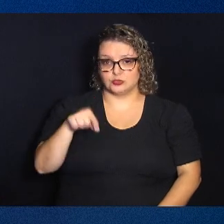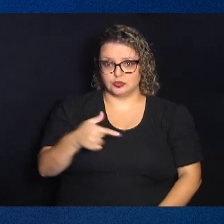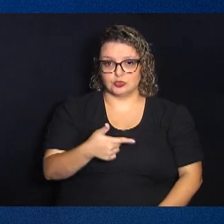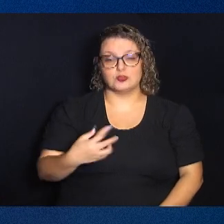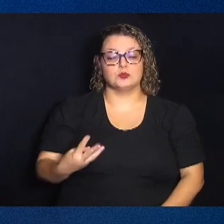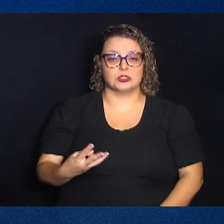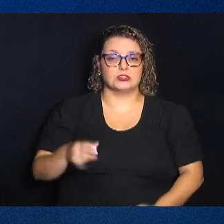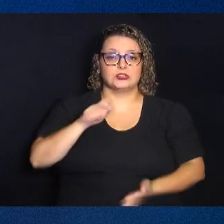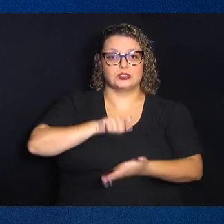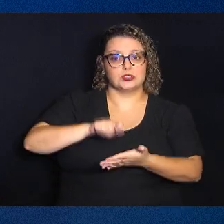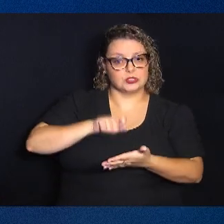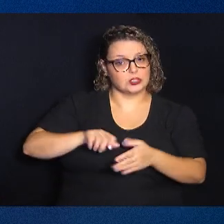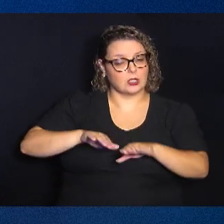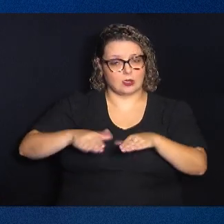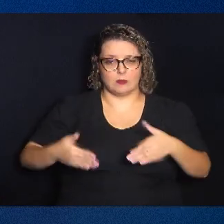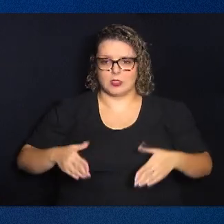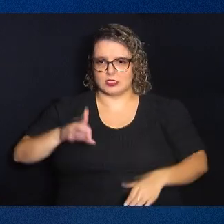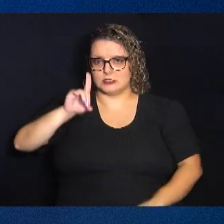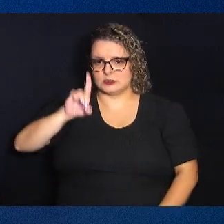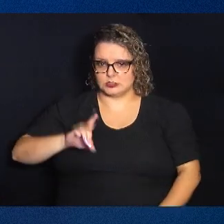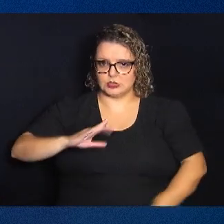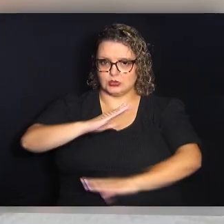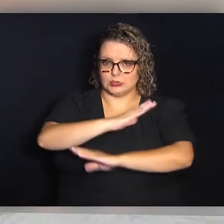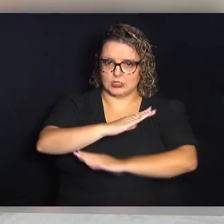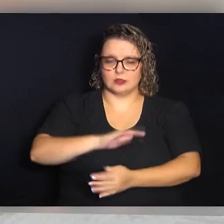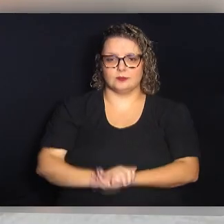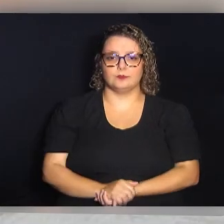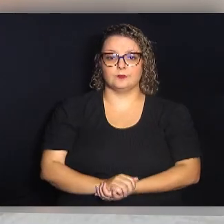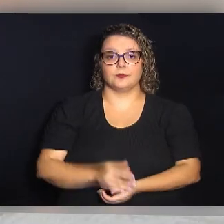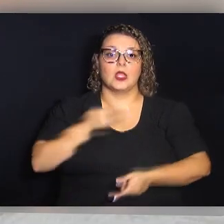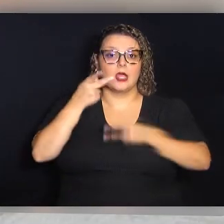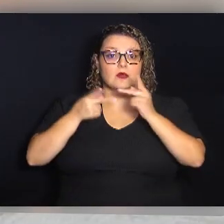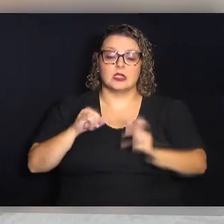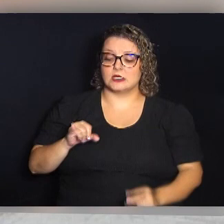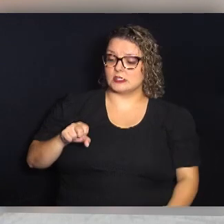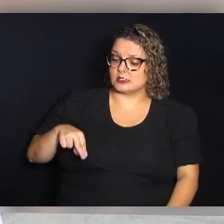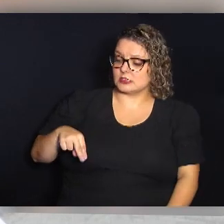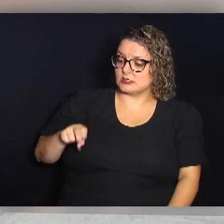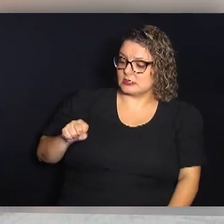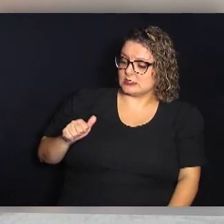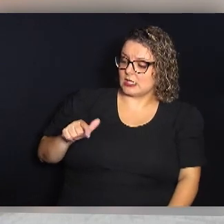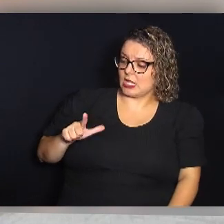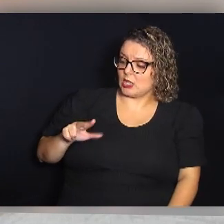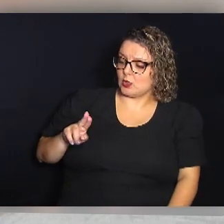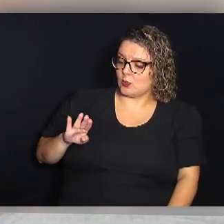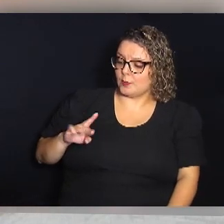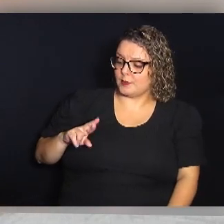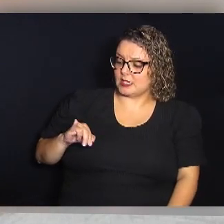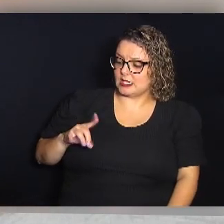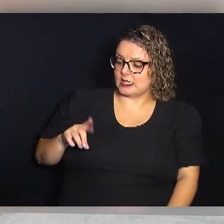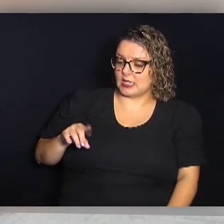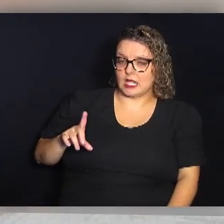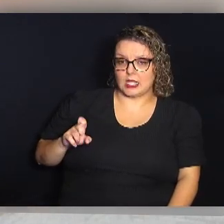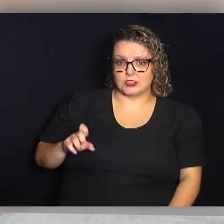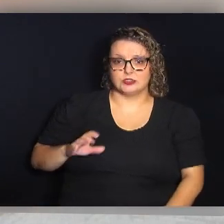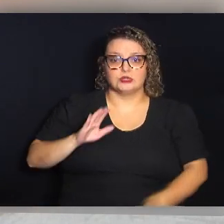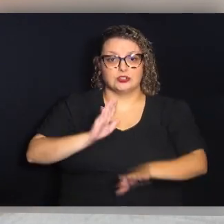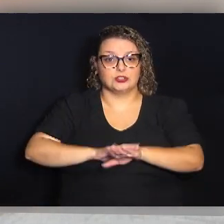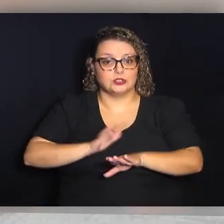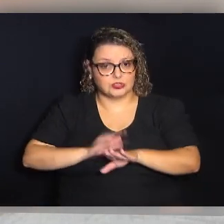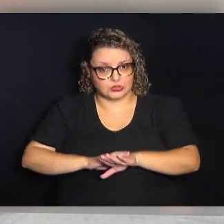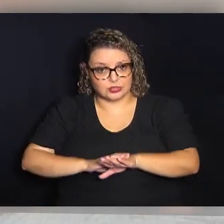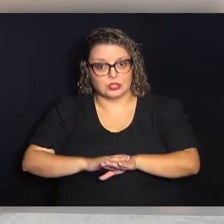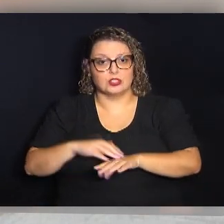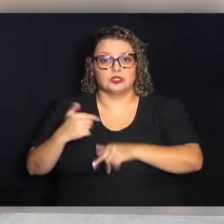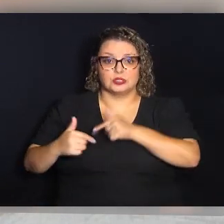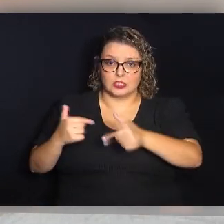2023 de autoria da mesa da câmara que fala sobre a insalubridade aqueles aquelas ações ou ou